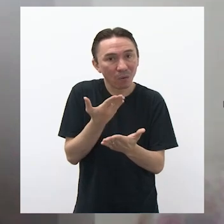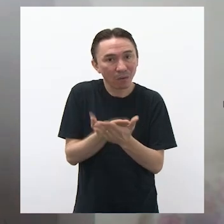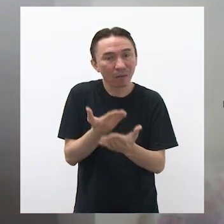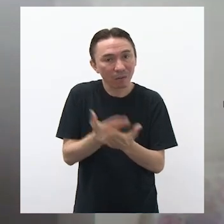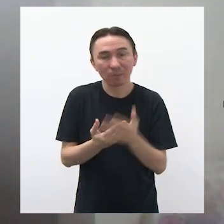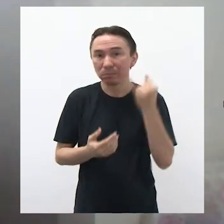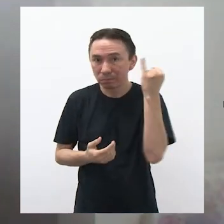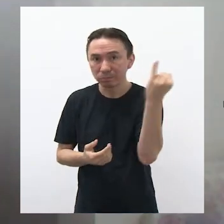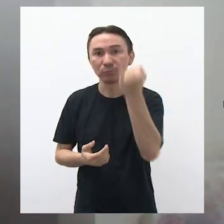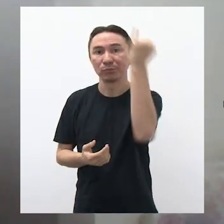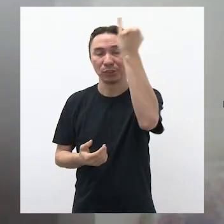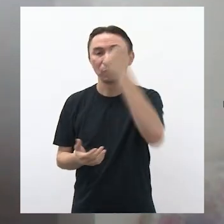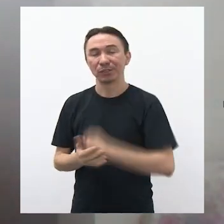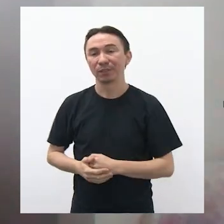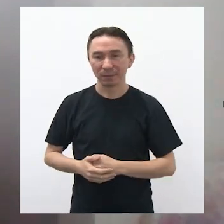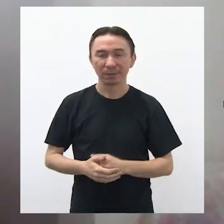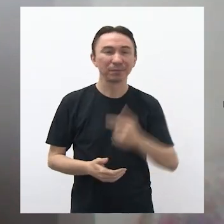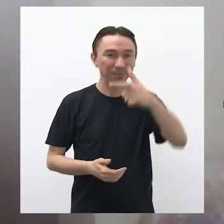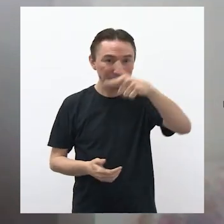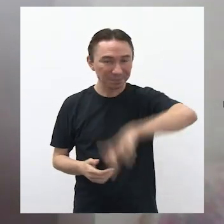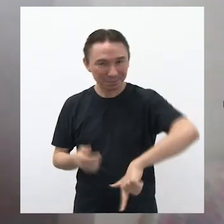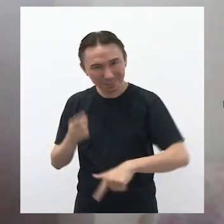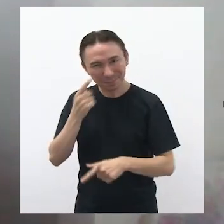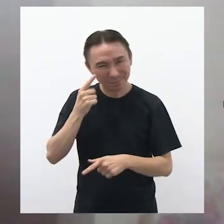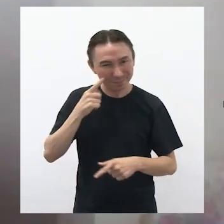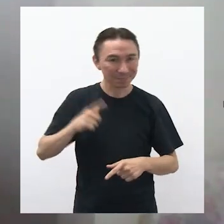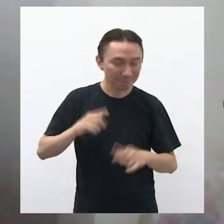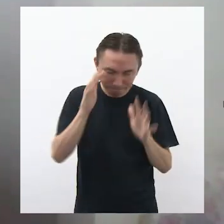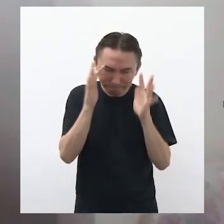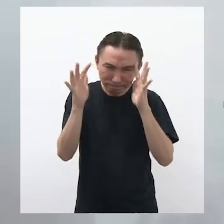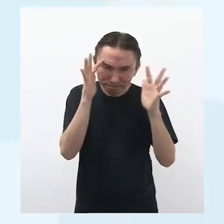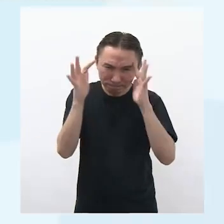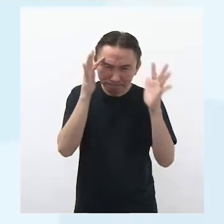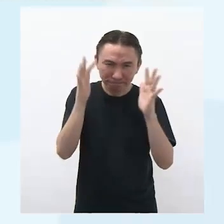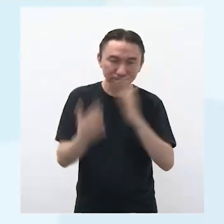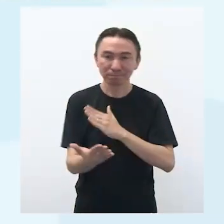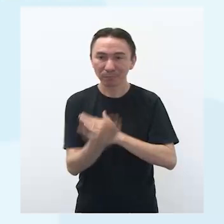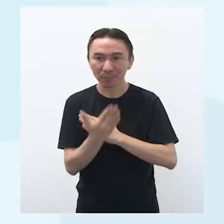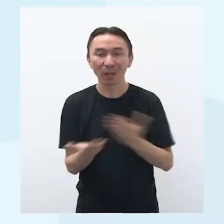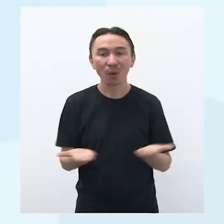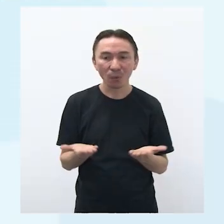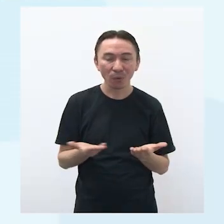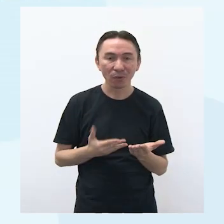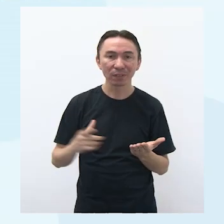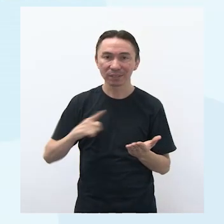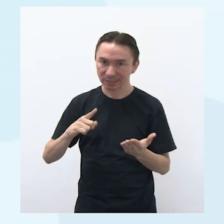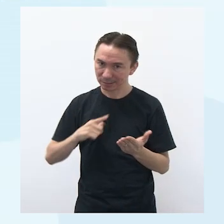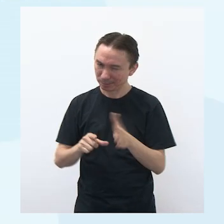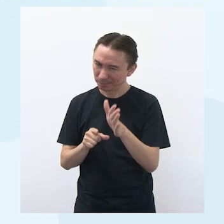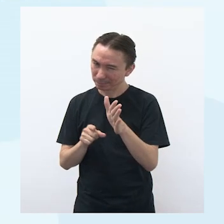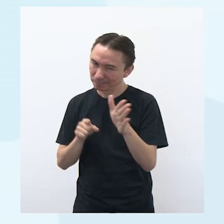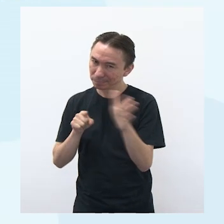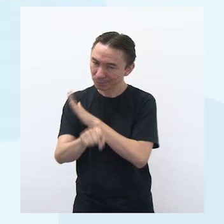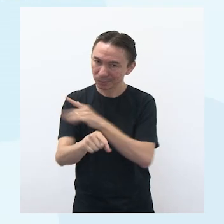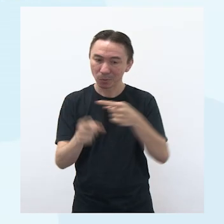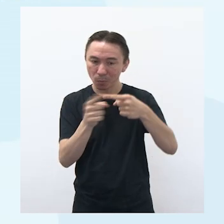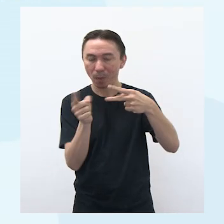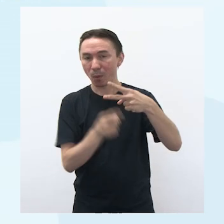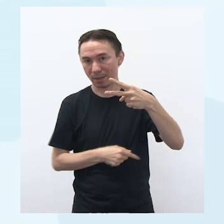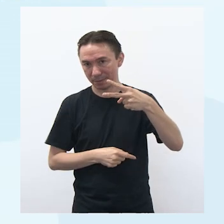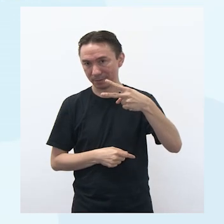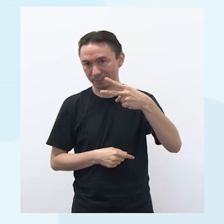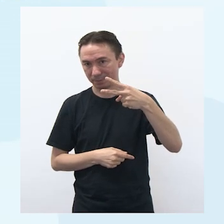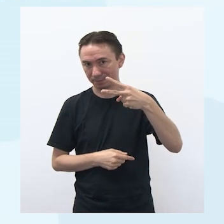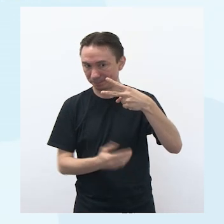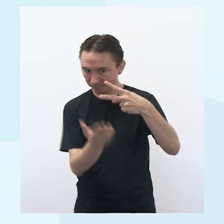trazer o próximo slide, que traz uma reflexão bem bacana, que, na verdade, a gente termina esse nosso encontro agora com duas reflexões muito importantes. O que